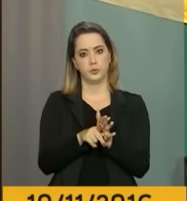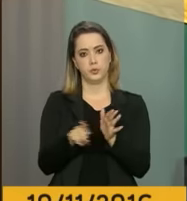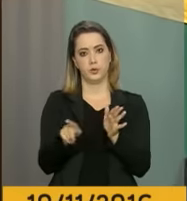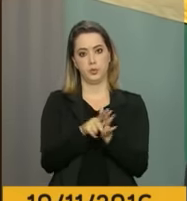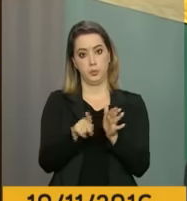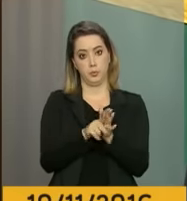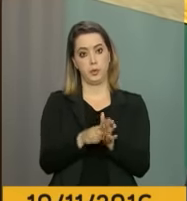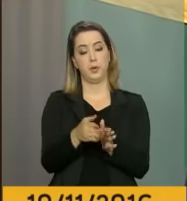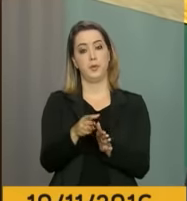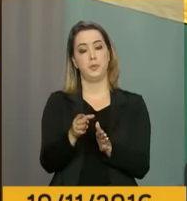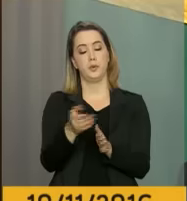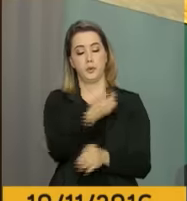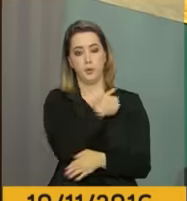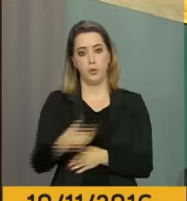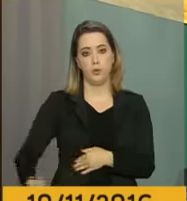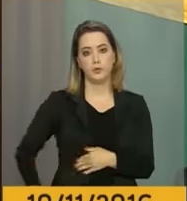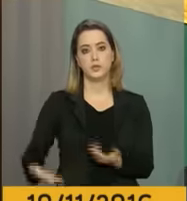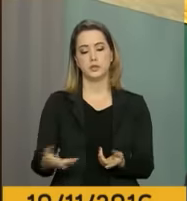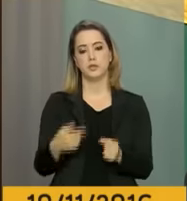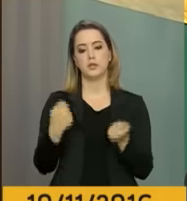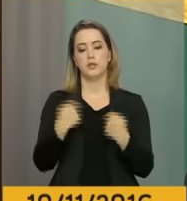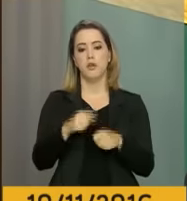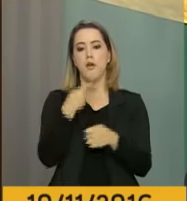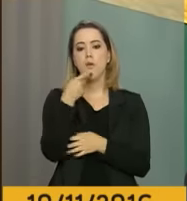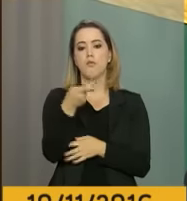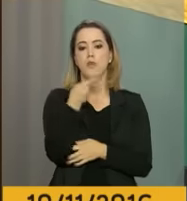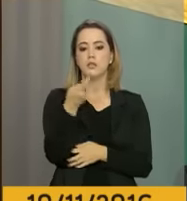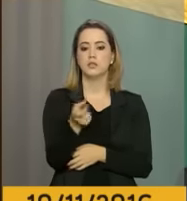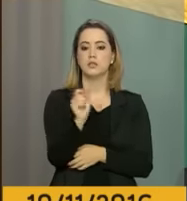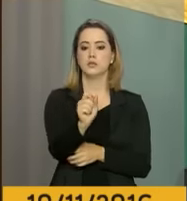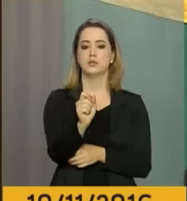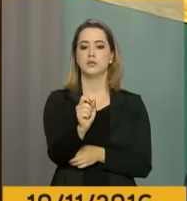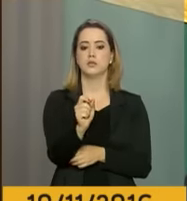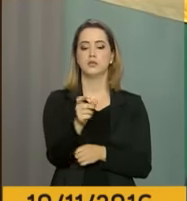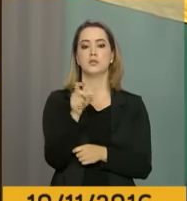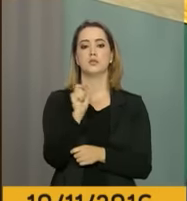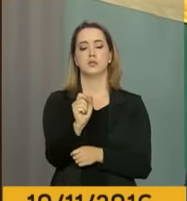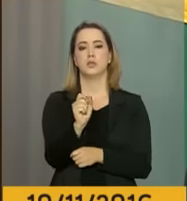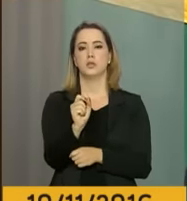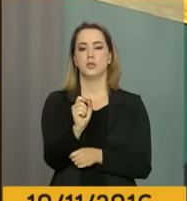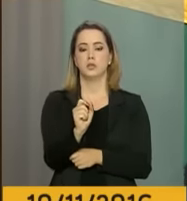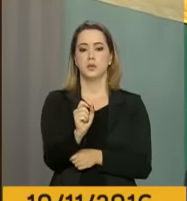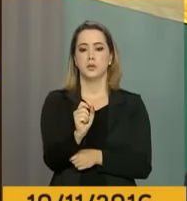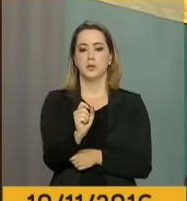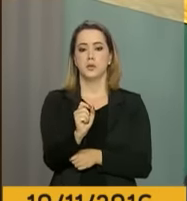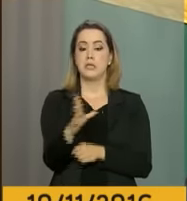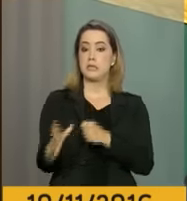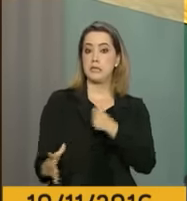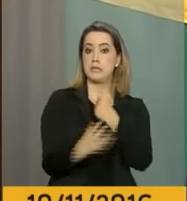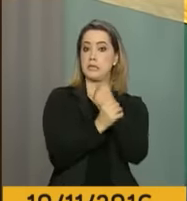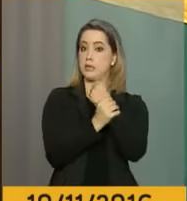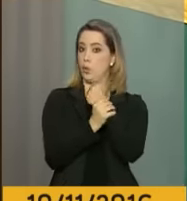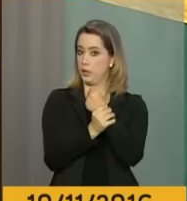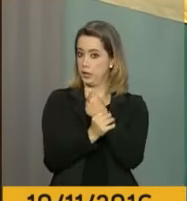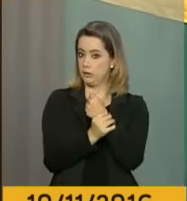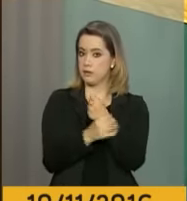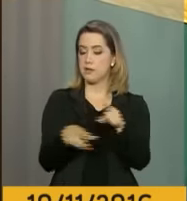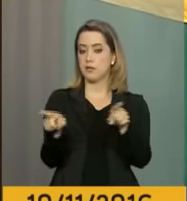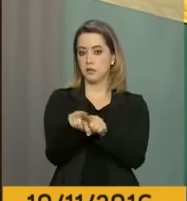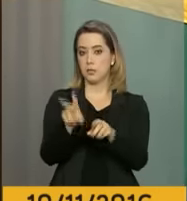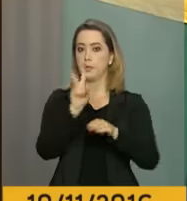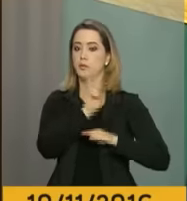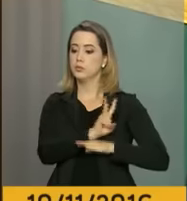do próprio Estado. Não é por isso que se diz que as concepções convencionais de segurança e defesa,